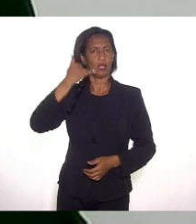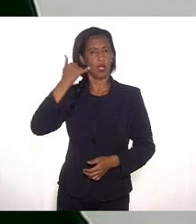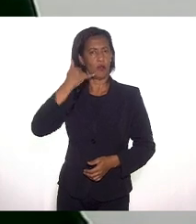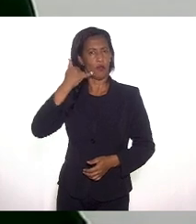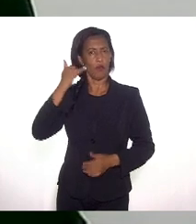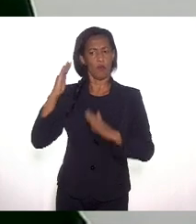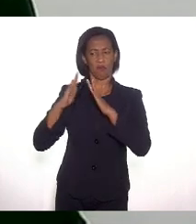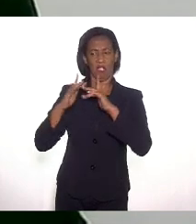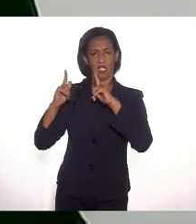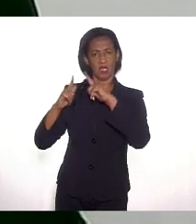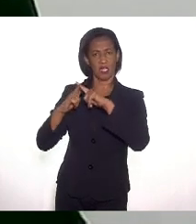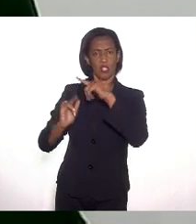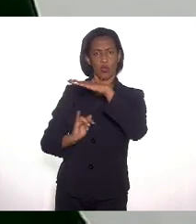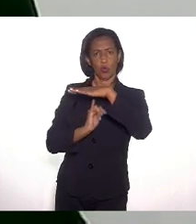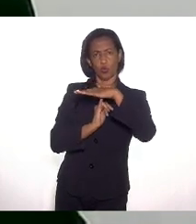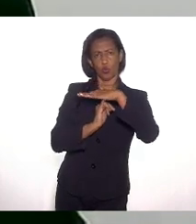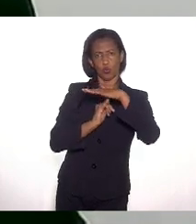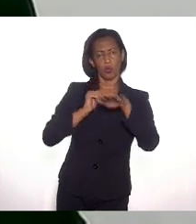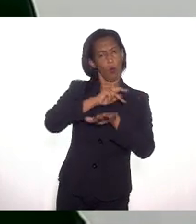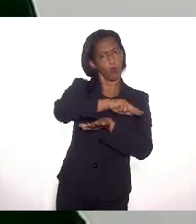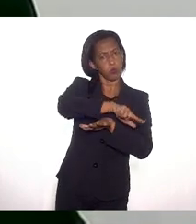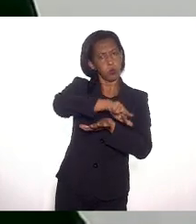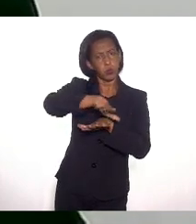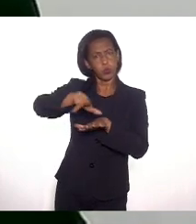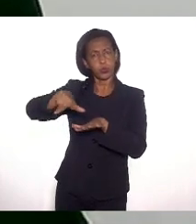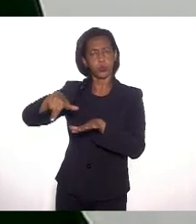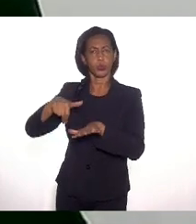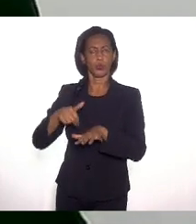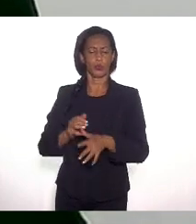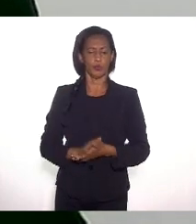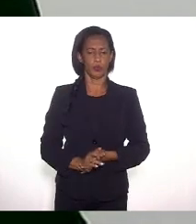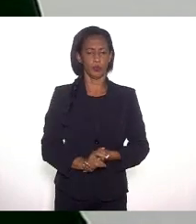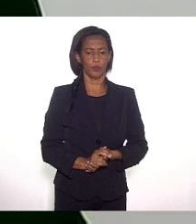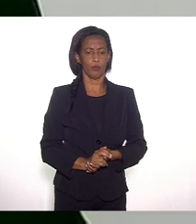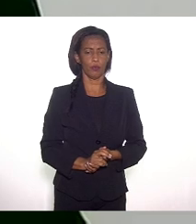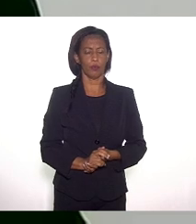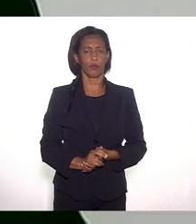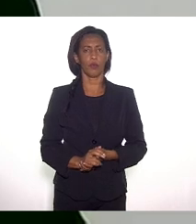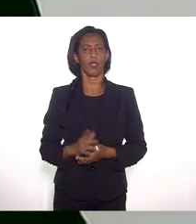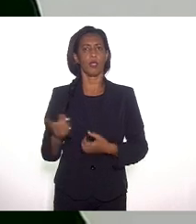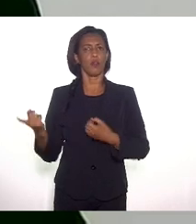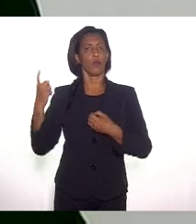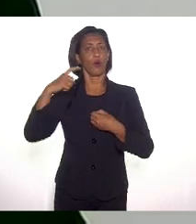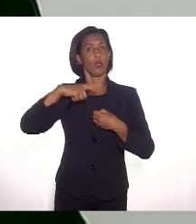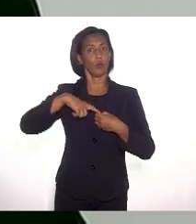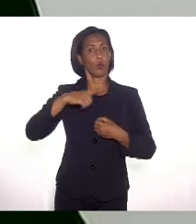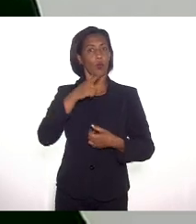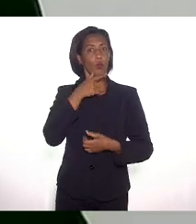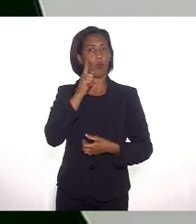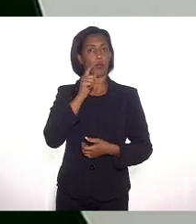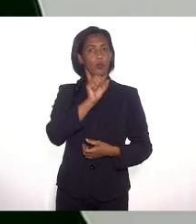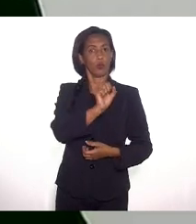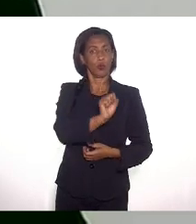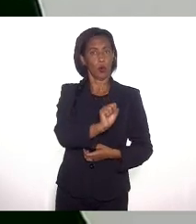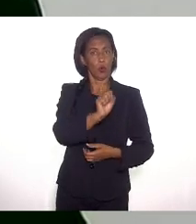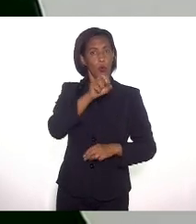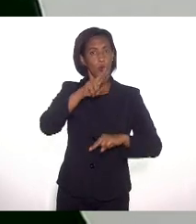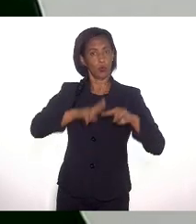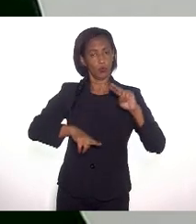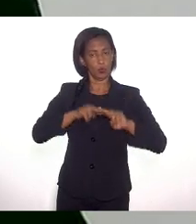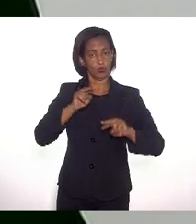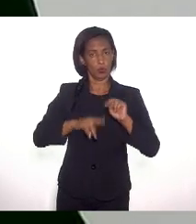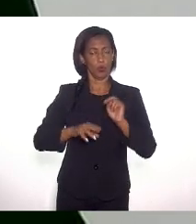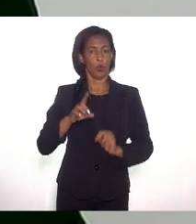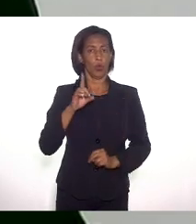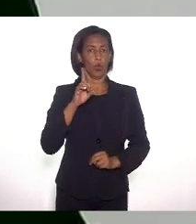crença e demais instituições que elenque dá outras providências. Há um retorno da sessão do plenário dia 8 de junho, que o deputado